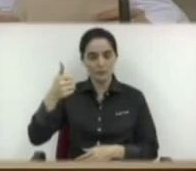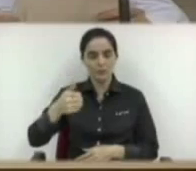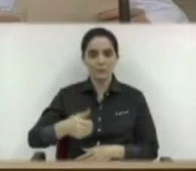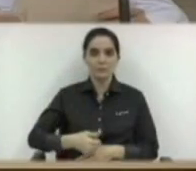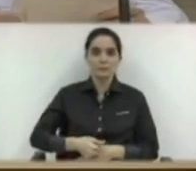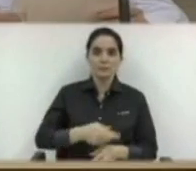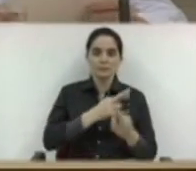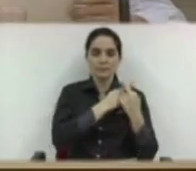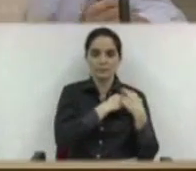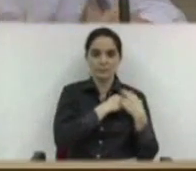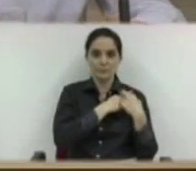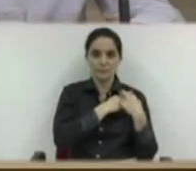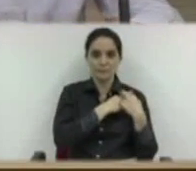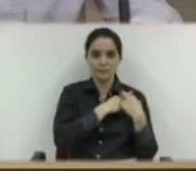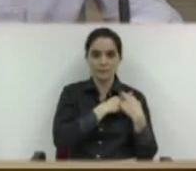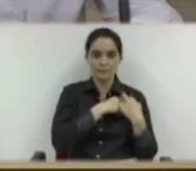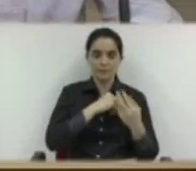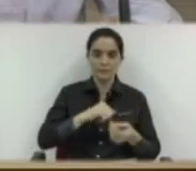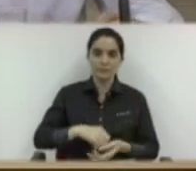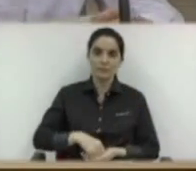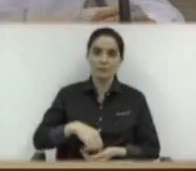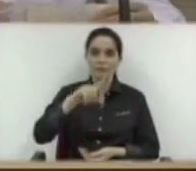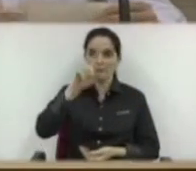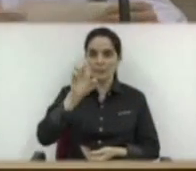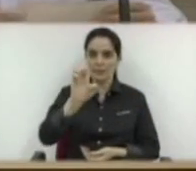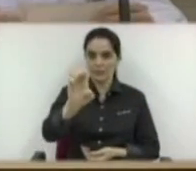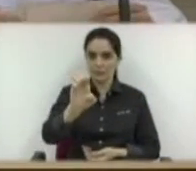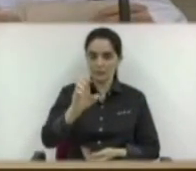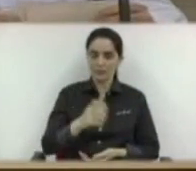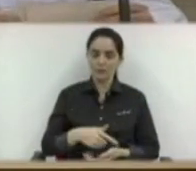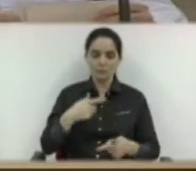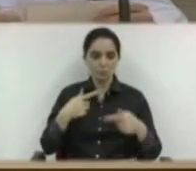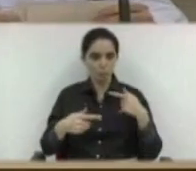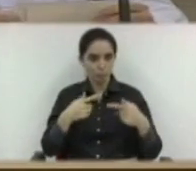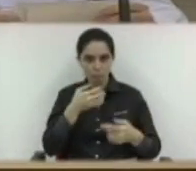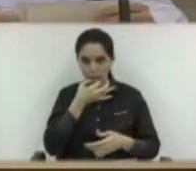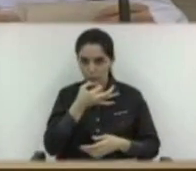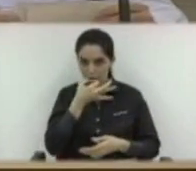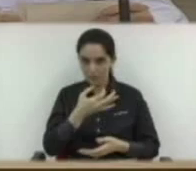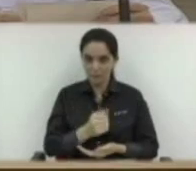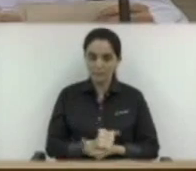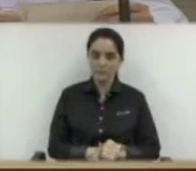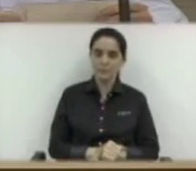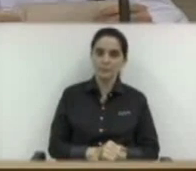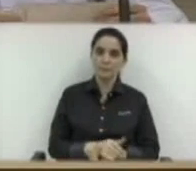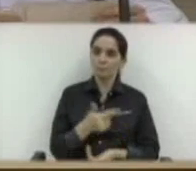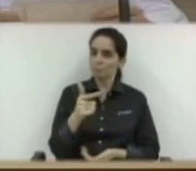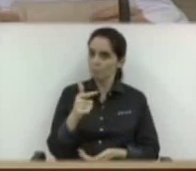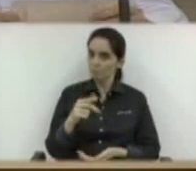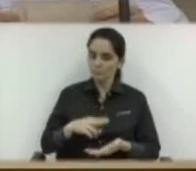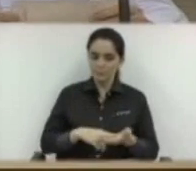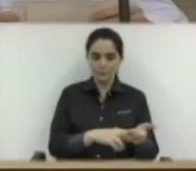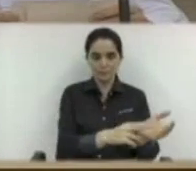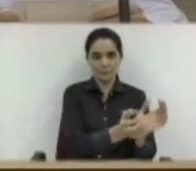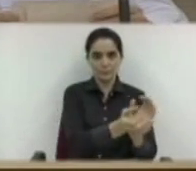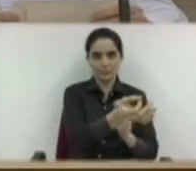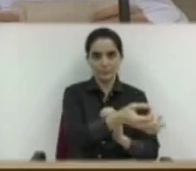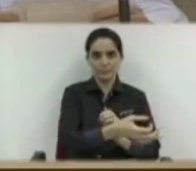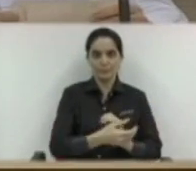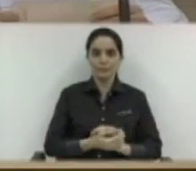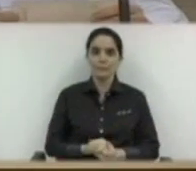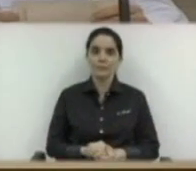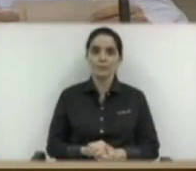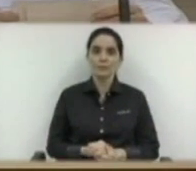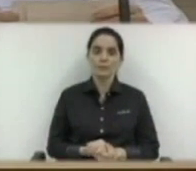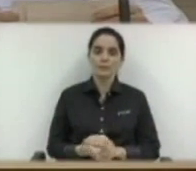1081/2015. Autor, vereador Zé da Mix. Requerimento número 1081 em discussão. Não havendo, encaminhe-se ao